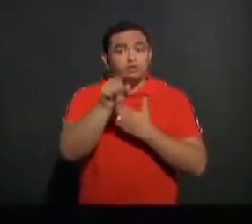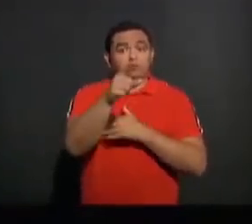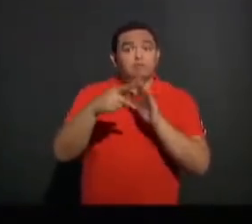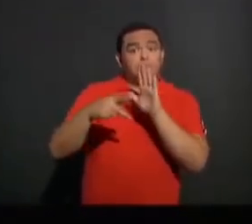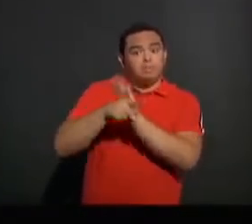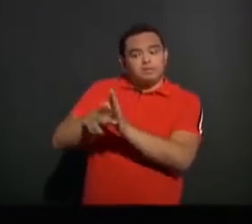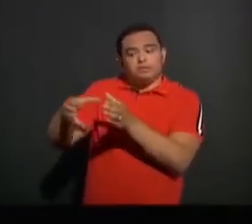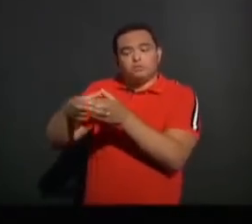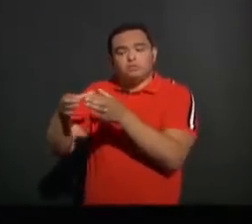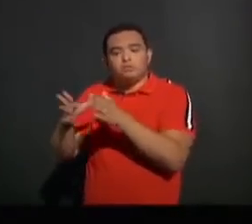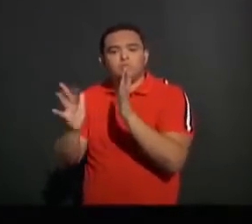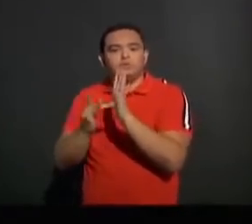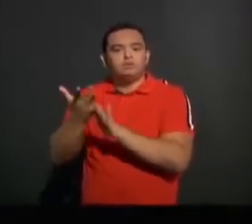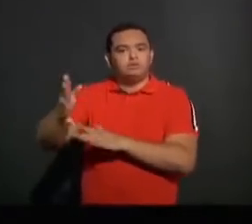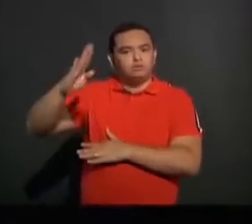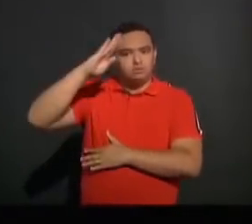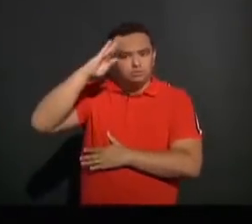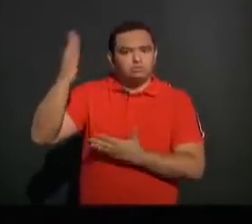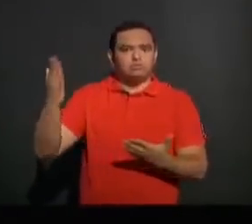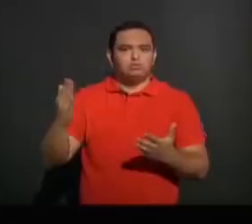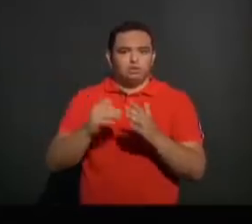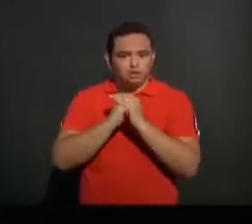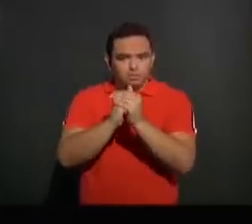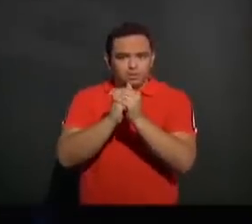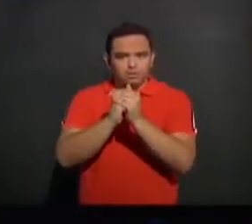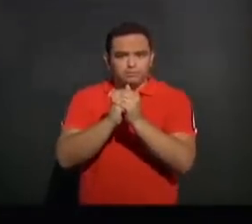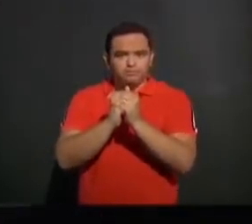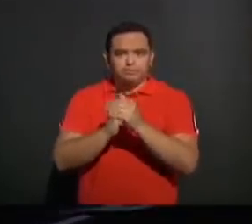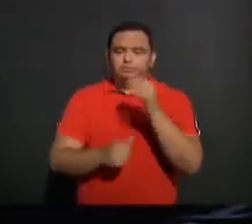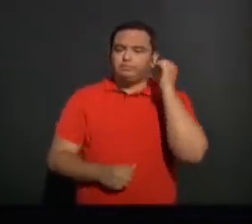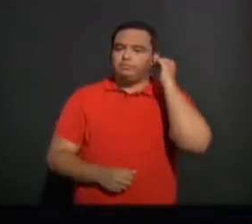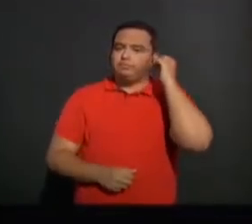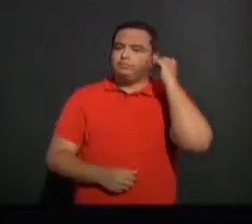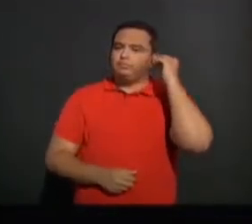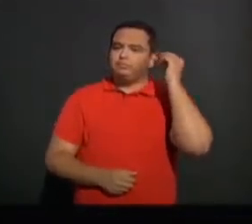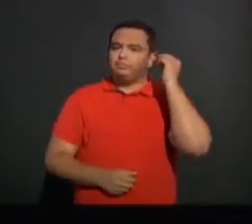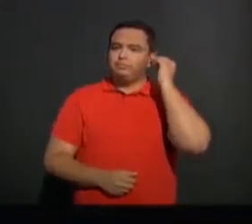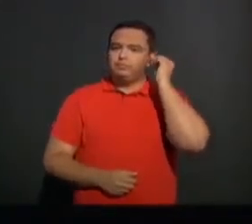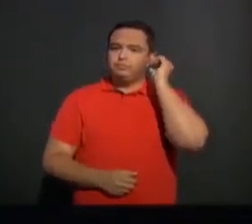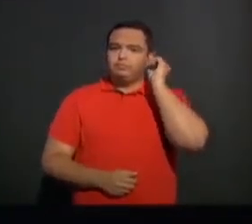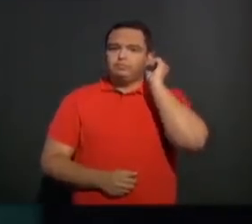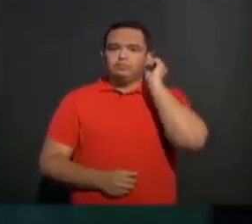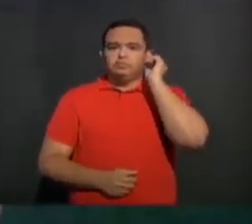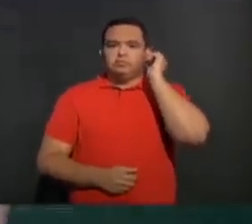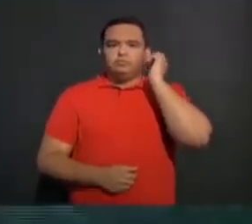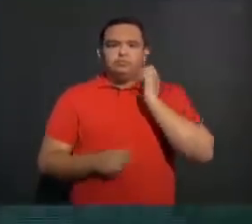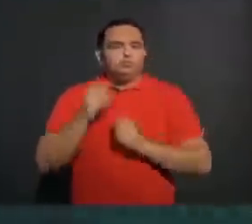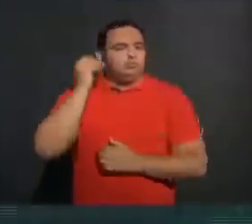do exército de Jesus, amém?